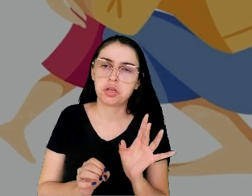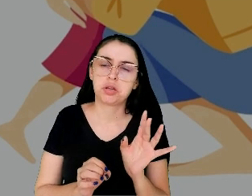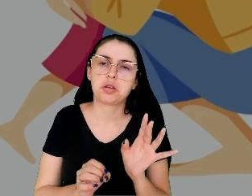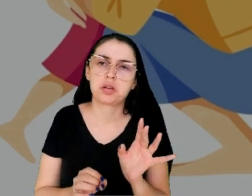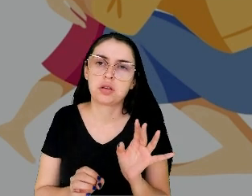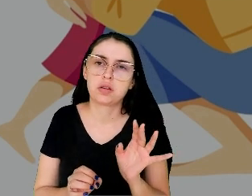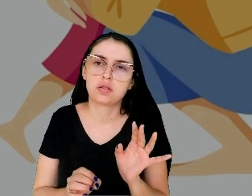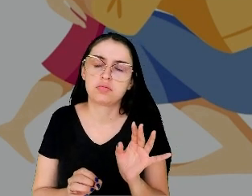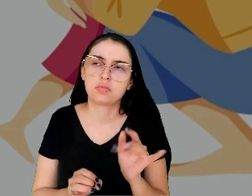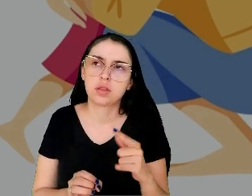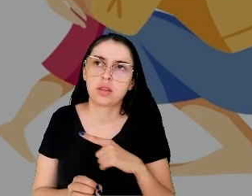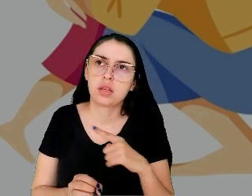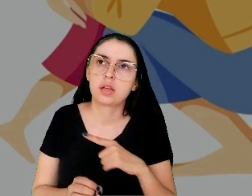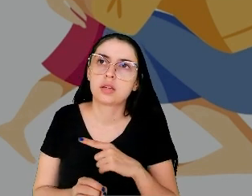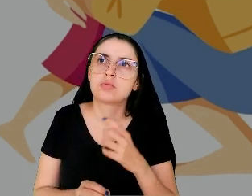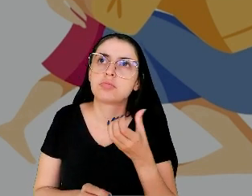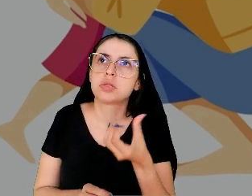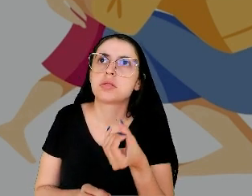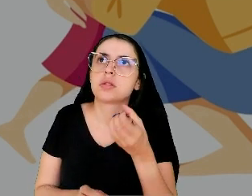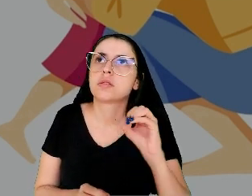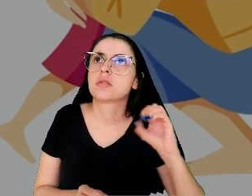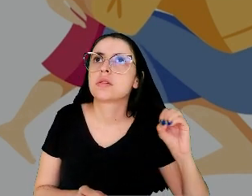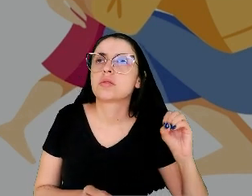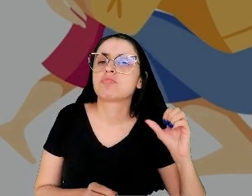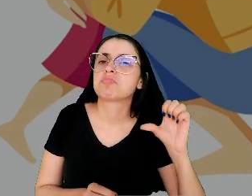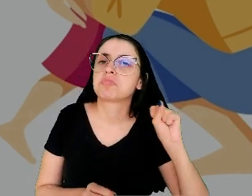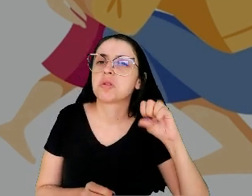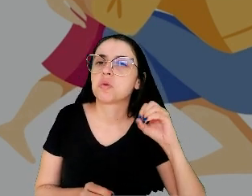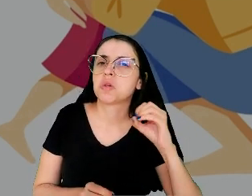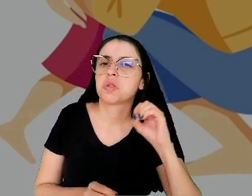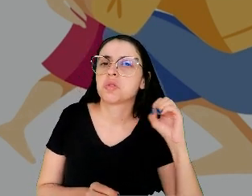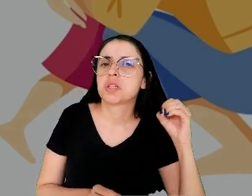temos de 600 a